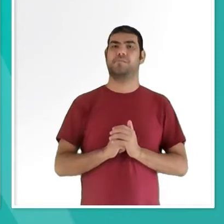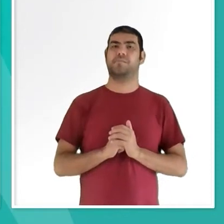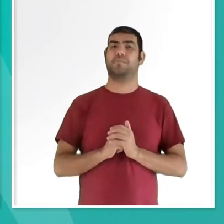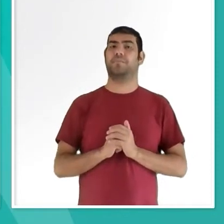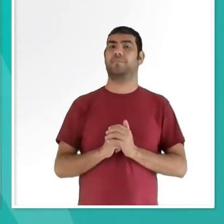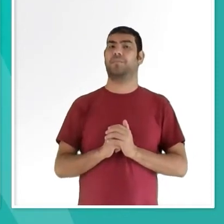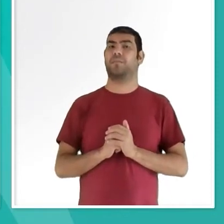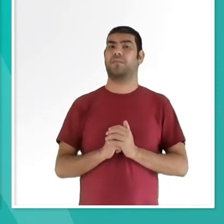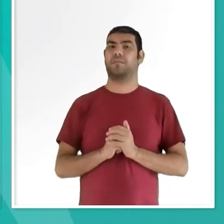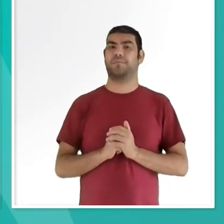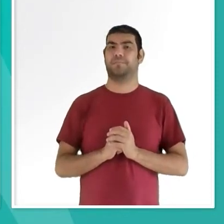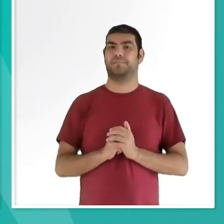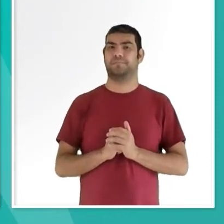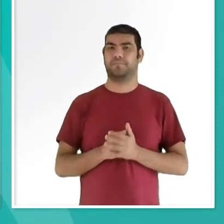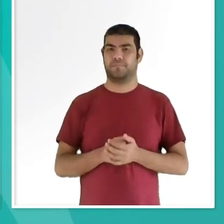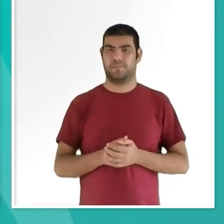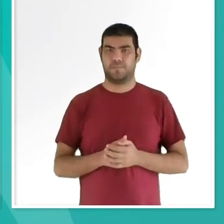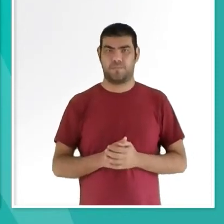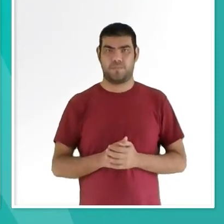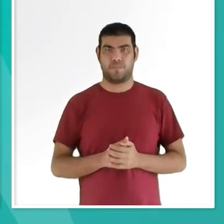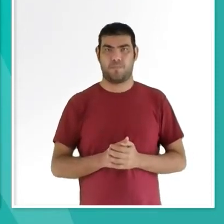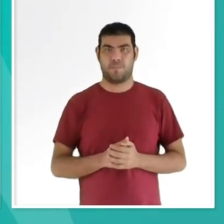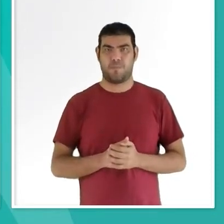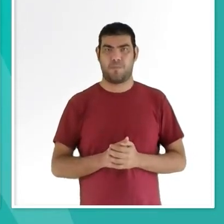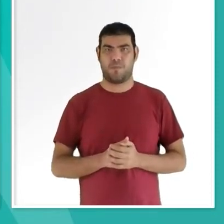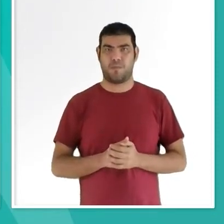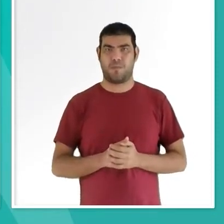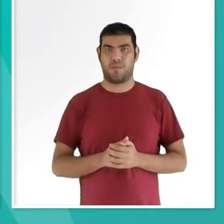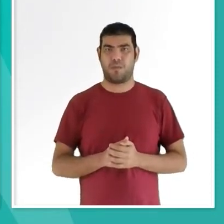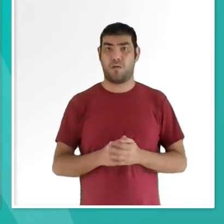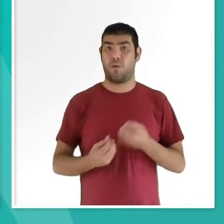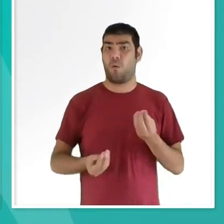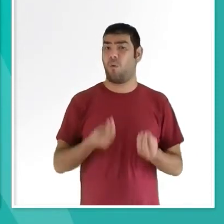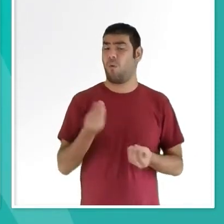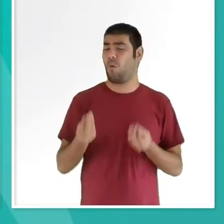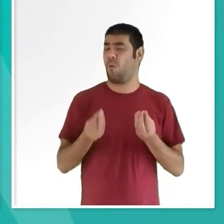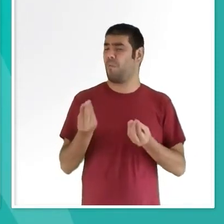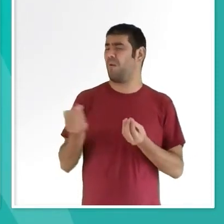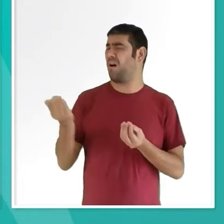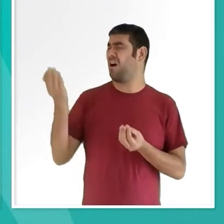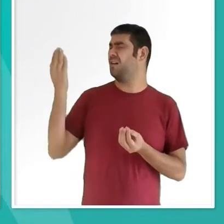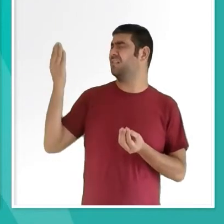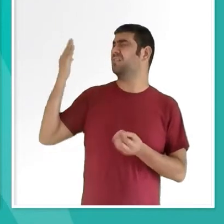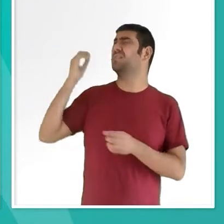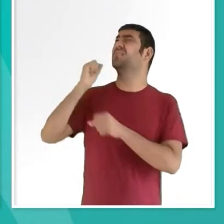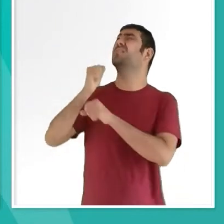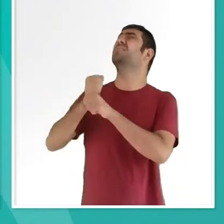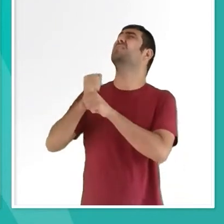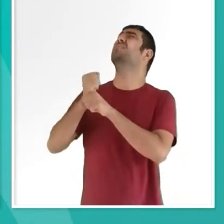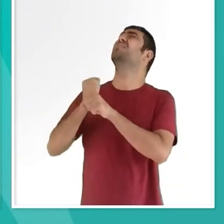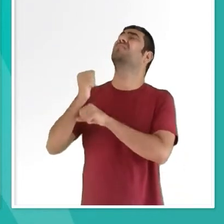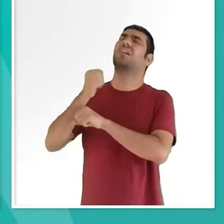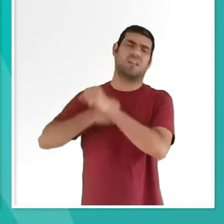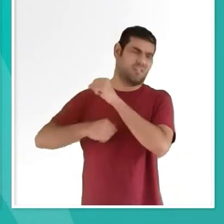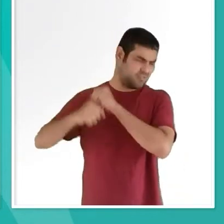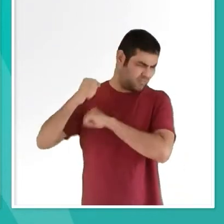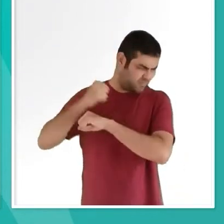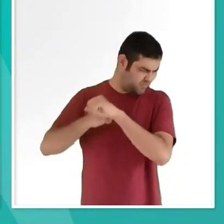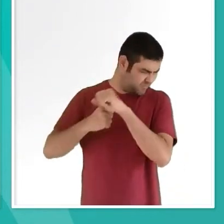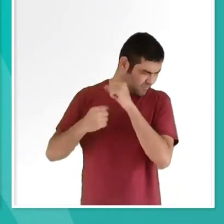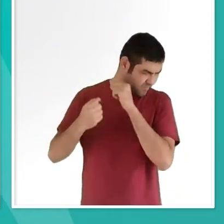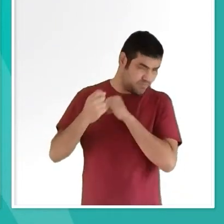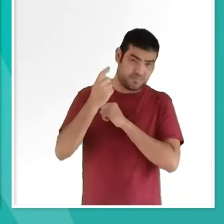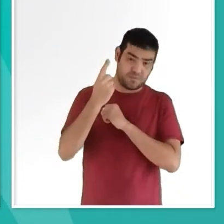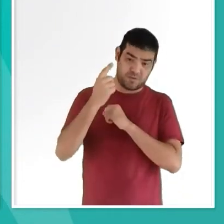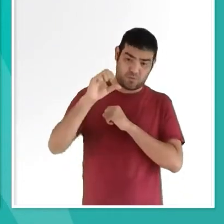jogado naquela época antiga, lá por volta do ano de